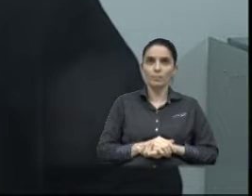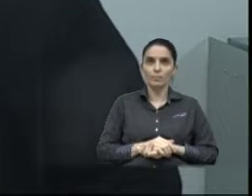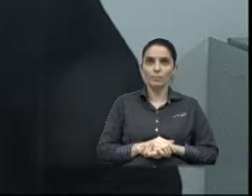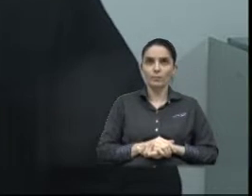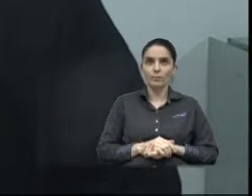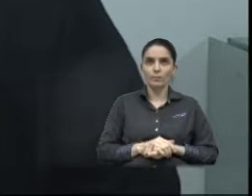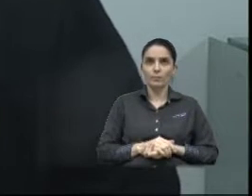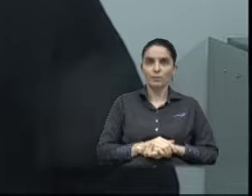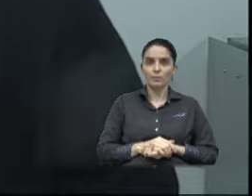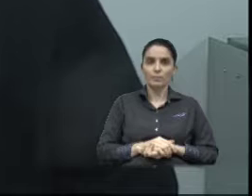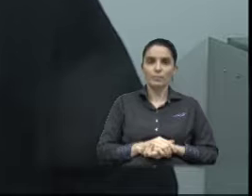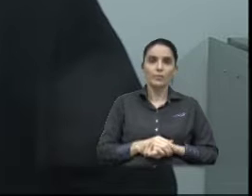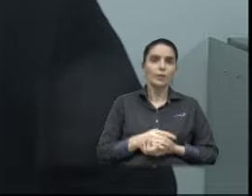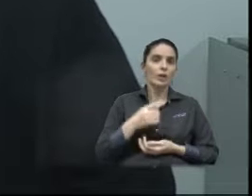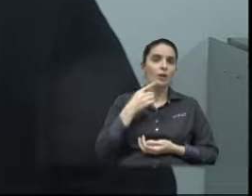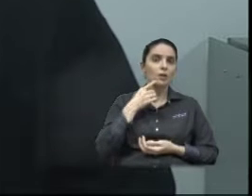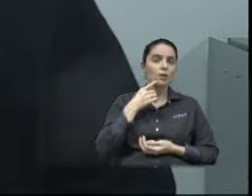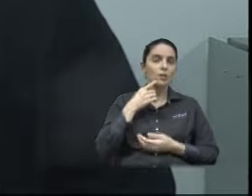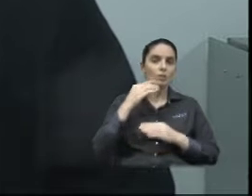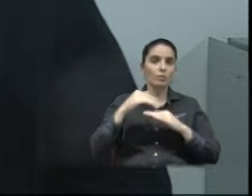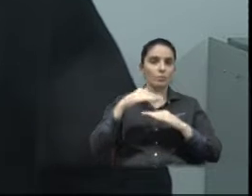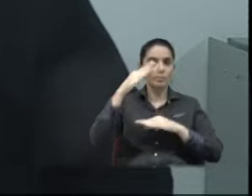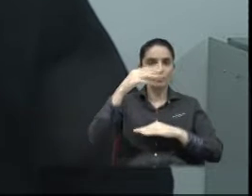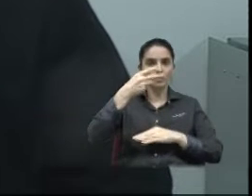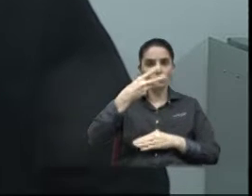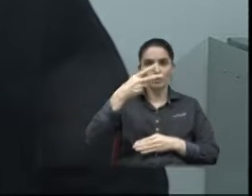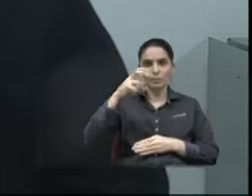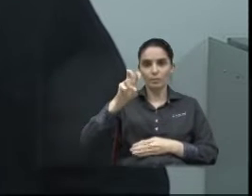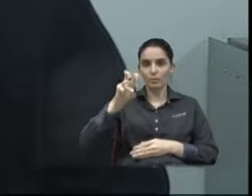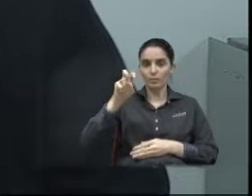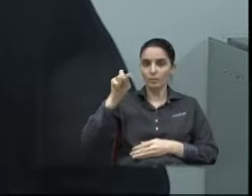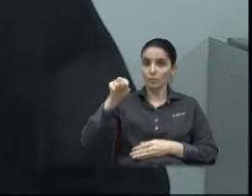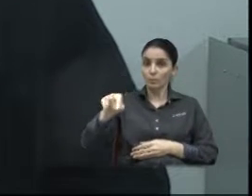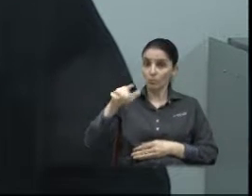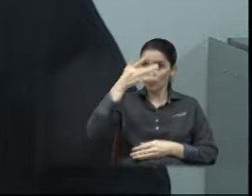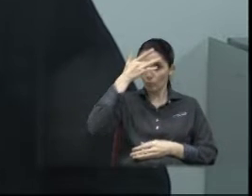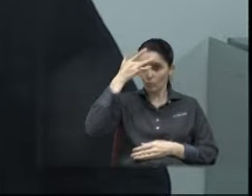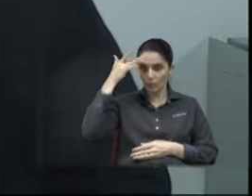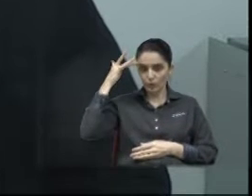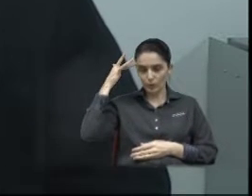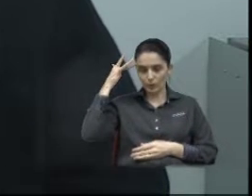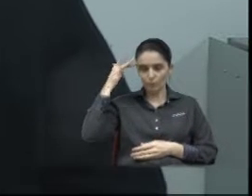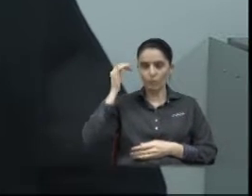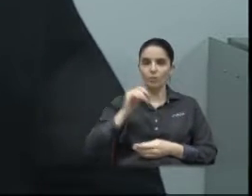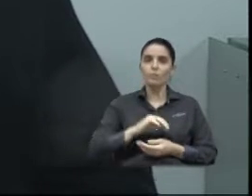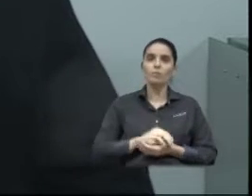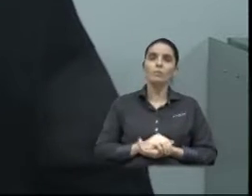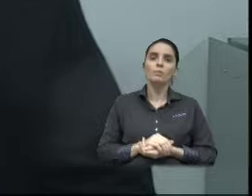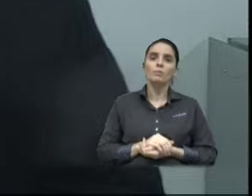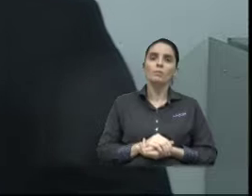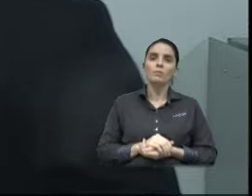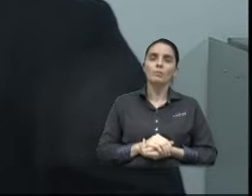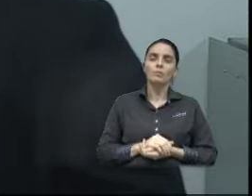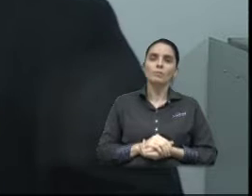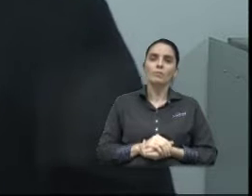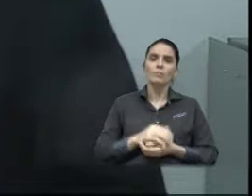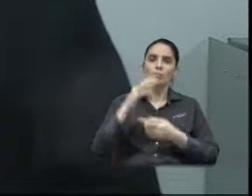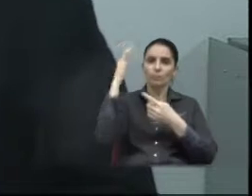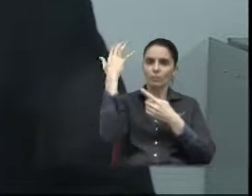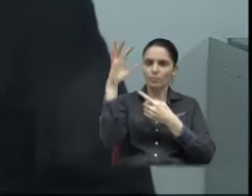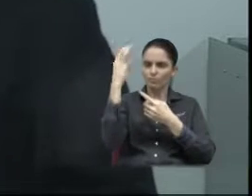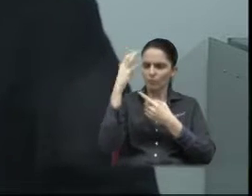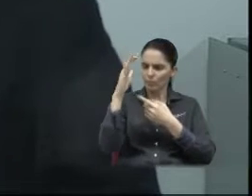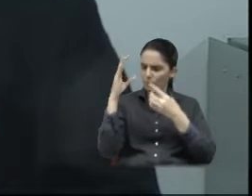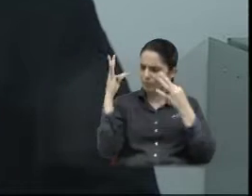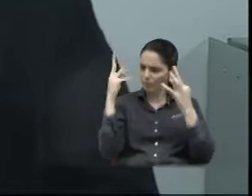pode me corrigir, mais de 35 mil pessoas esteve lá no Parque Cidade. Então, quero parabenizar toda a organização, da mesma